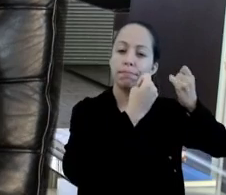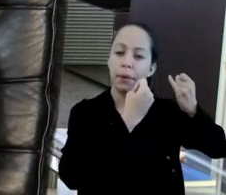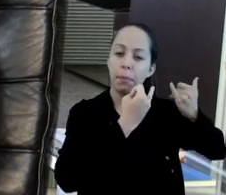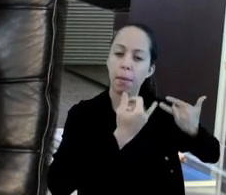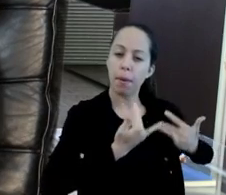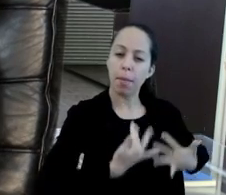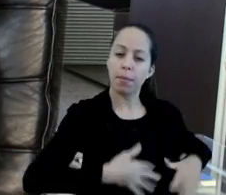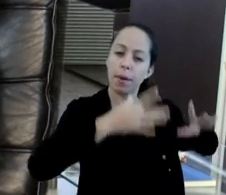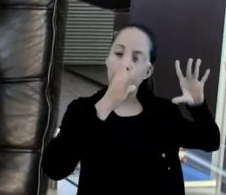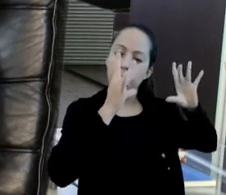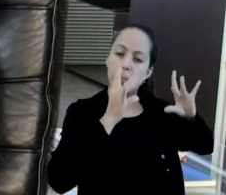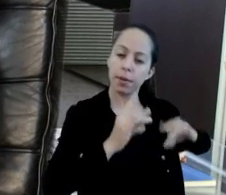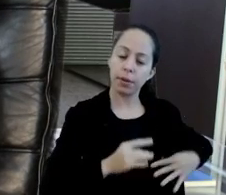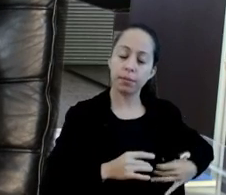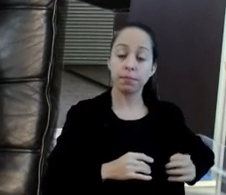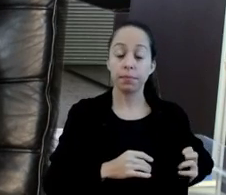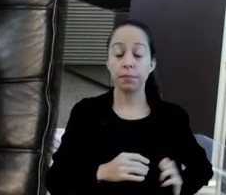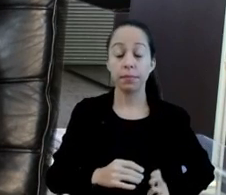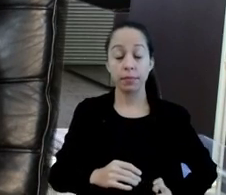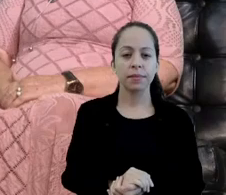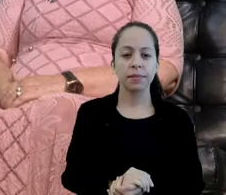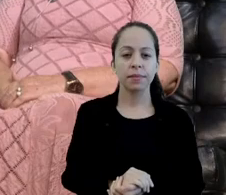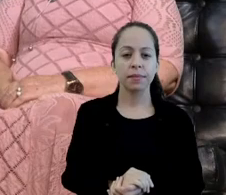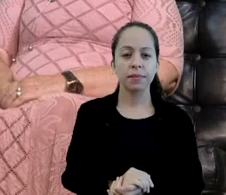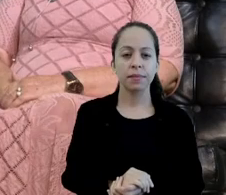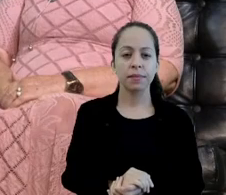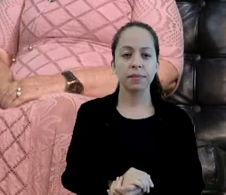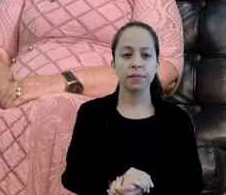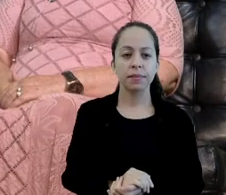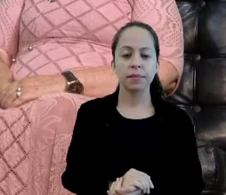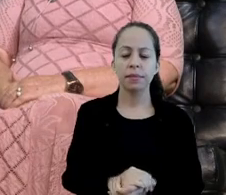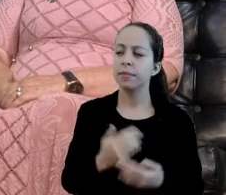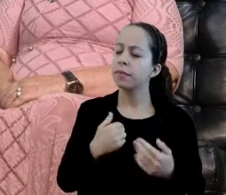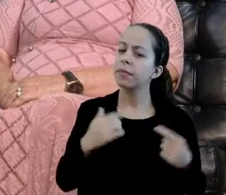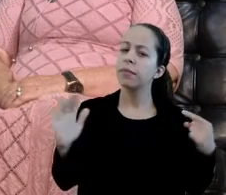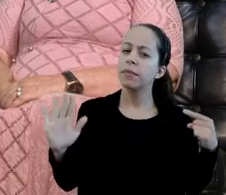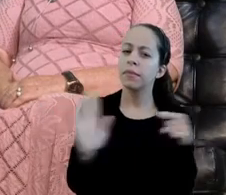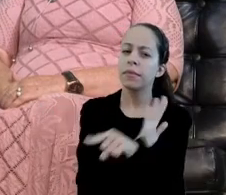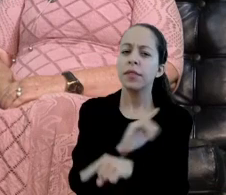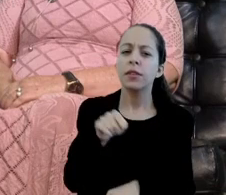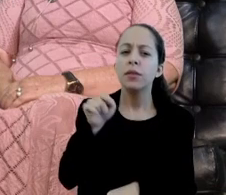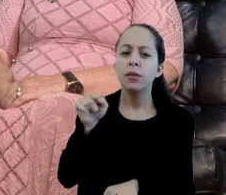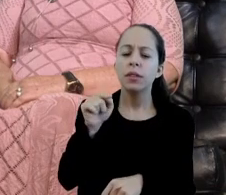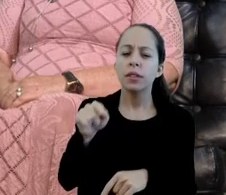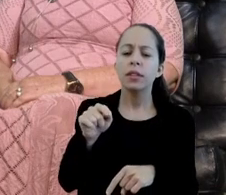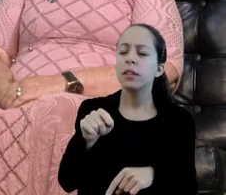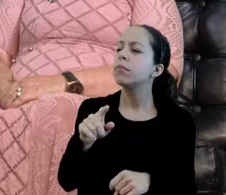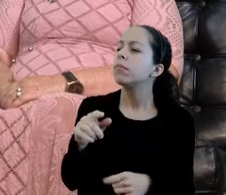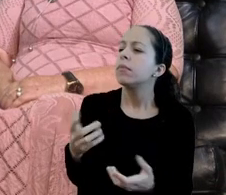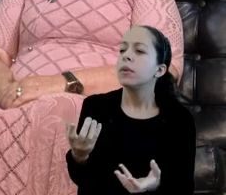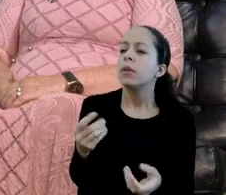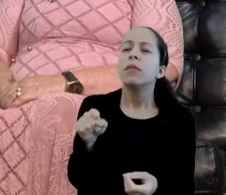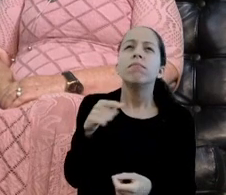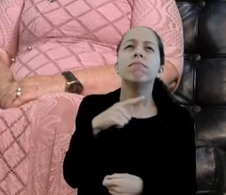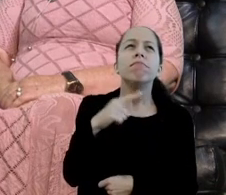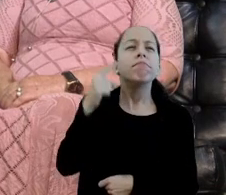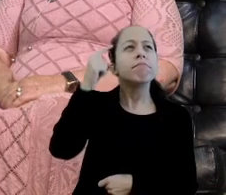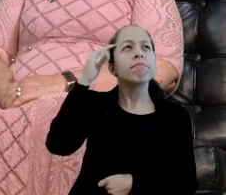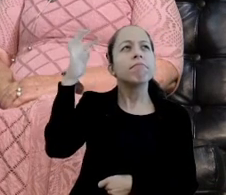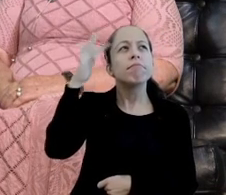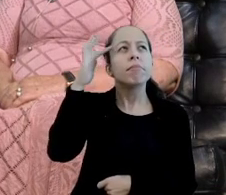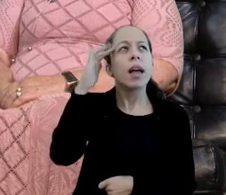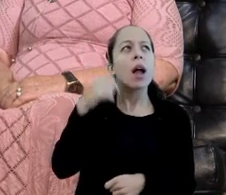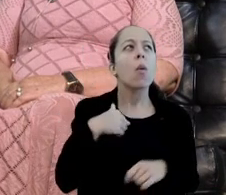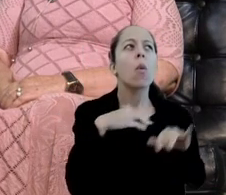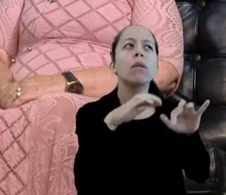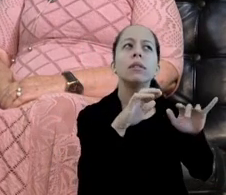viagem. Ler é viajar. Maravilhoso. E o que levou a senhora a inscrever a sua obra no edital do TJDFT de